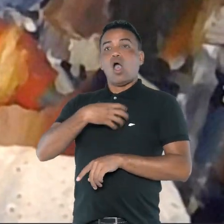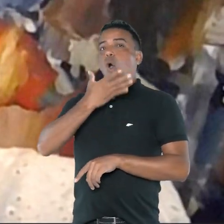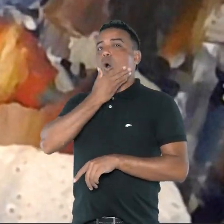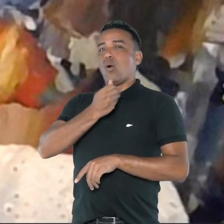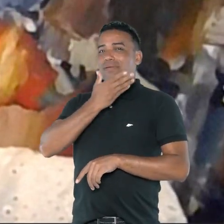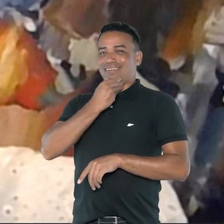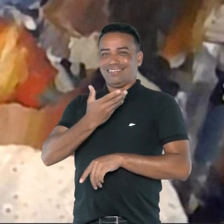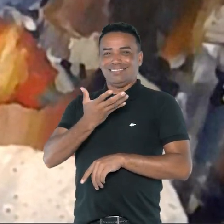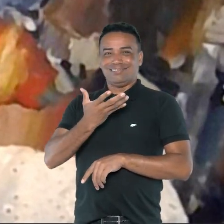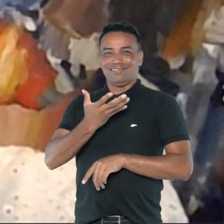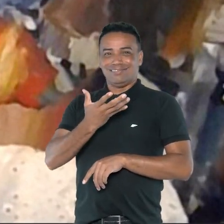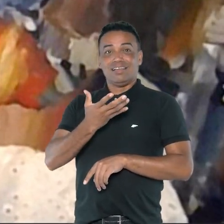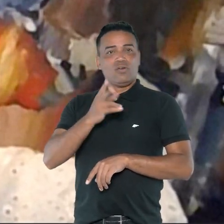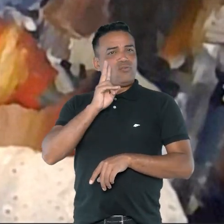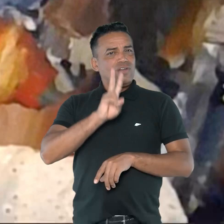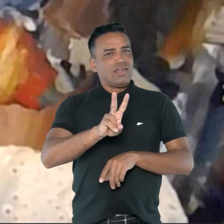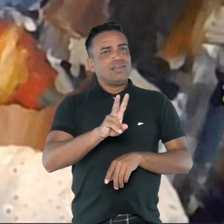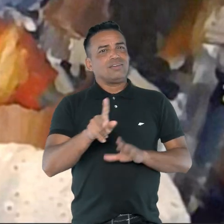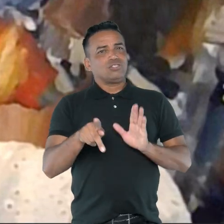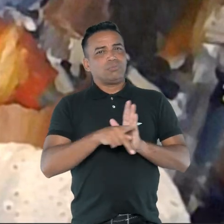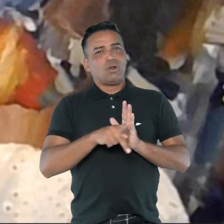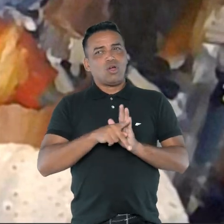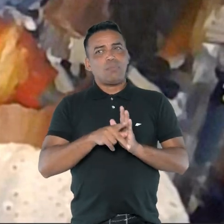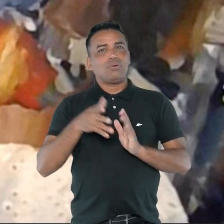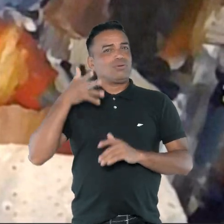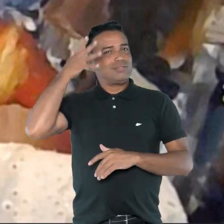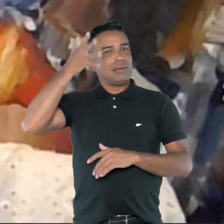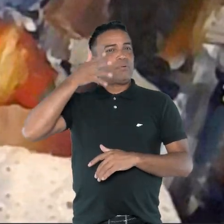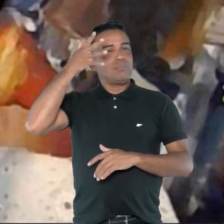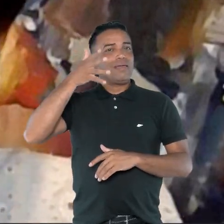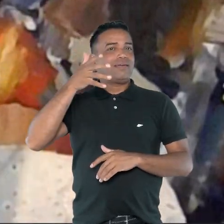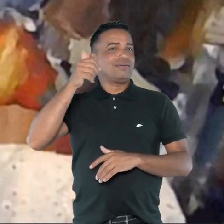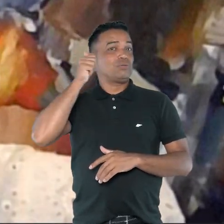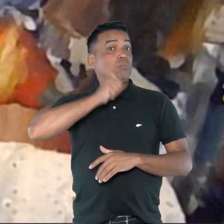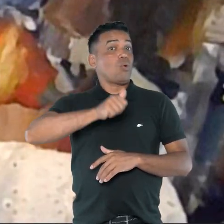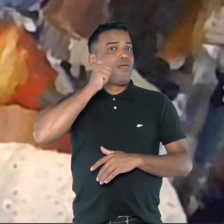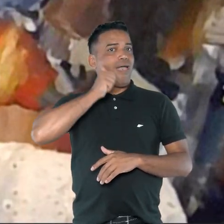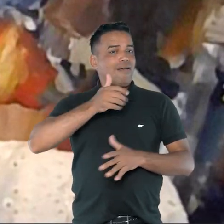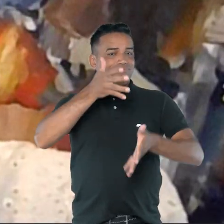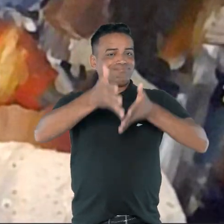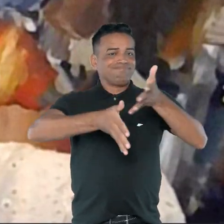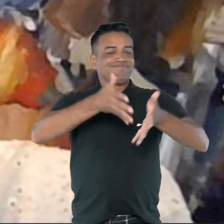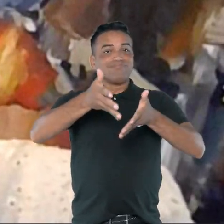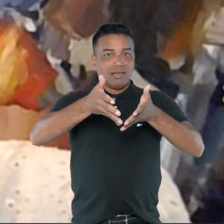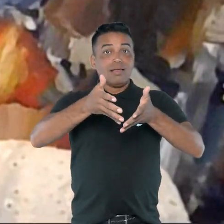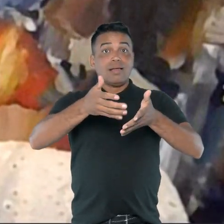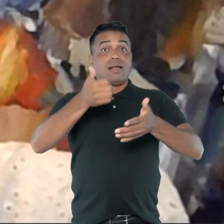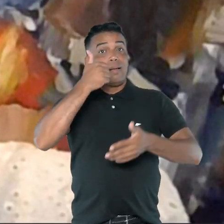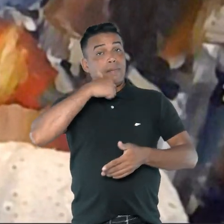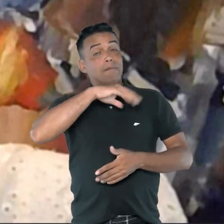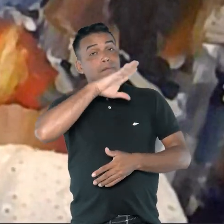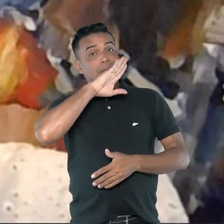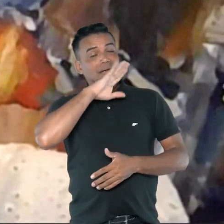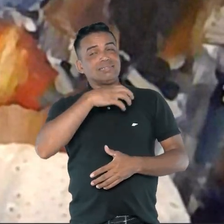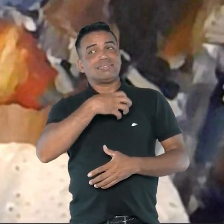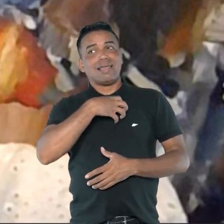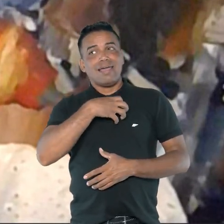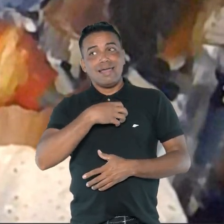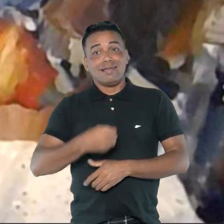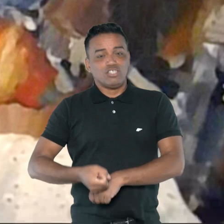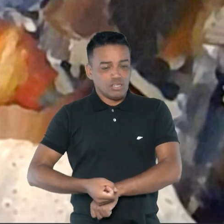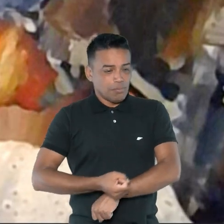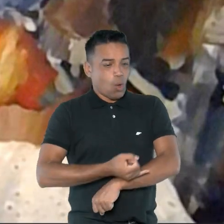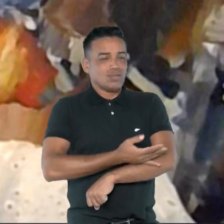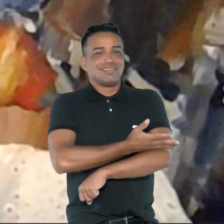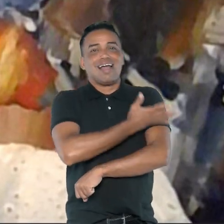como homem, assim, eu ouço muito depoimentos, principalmente de leitoras mulheres, de leitoras mães,